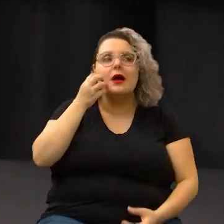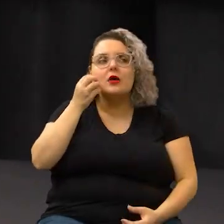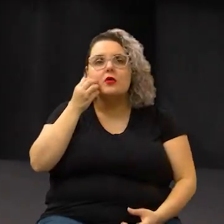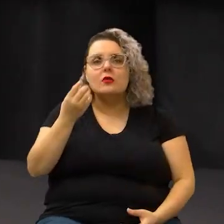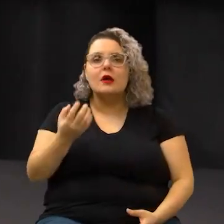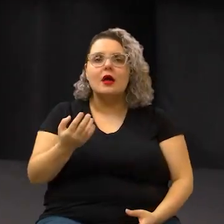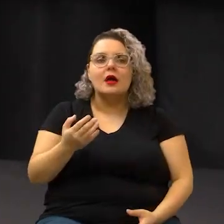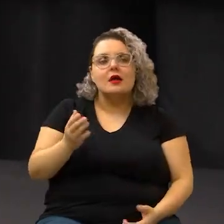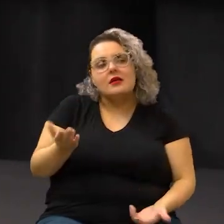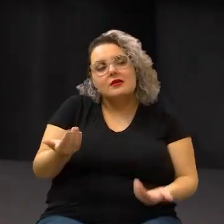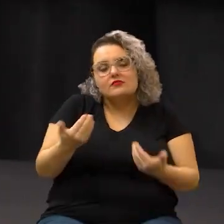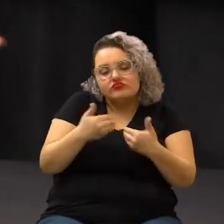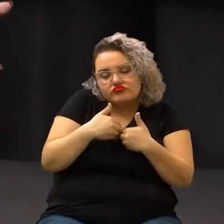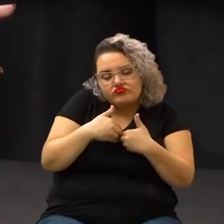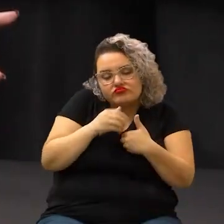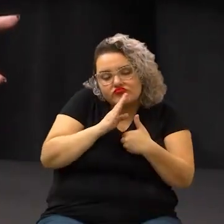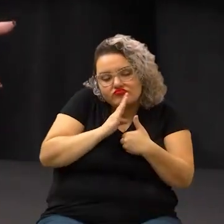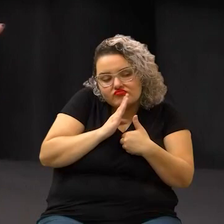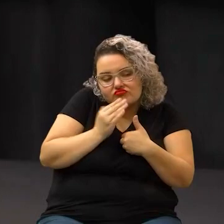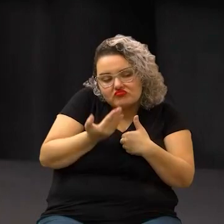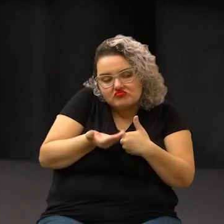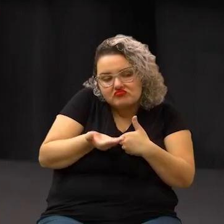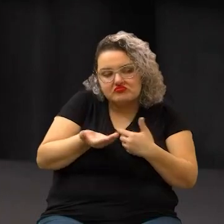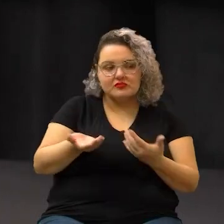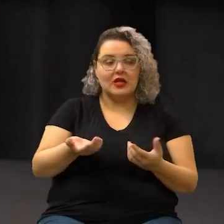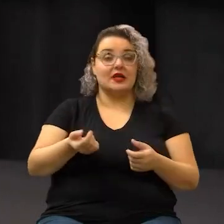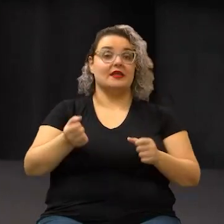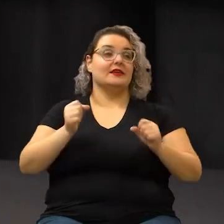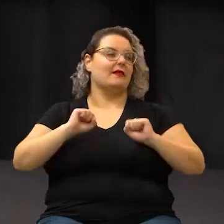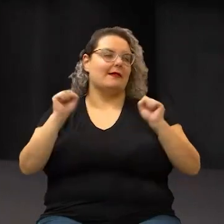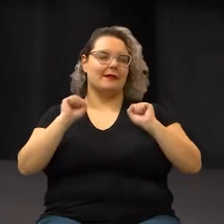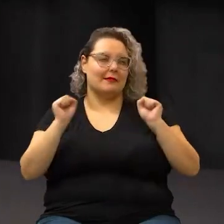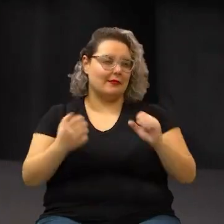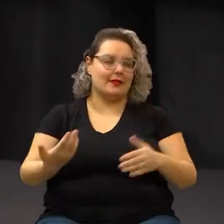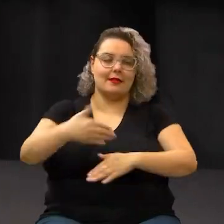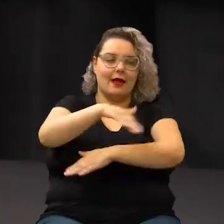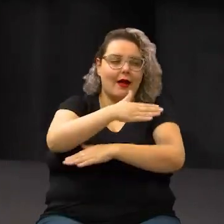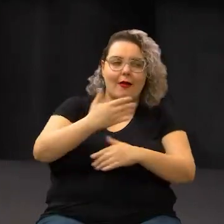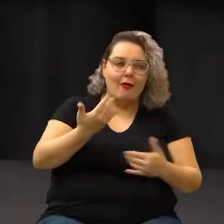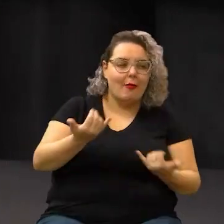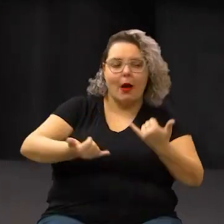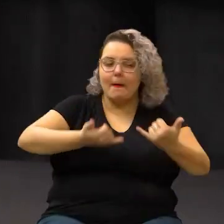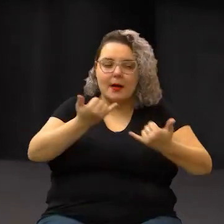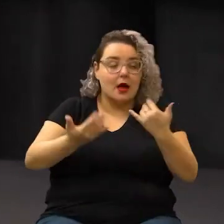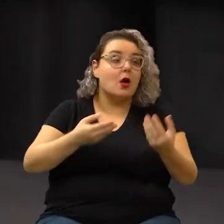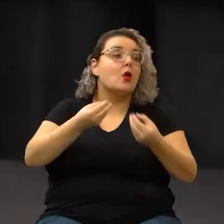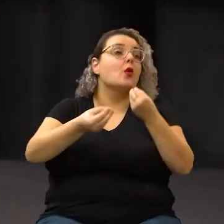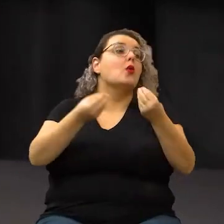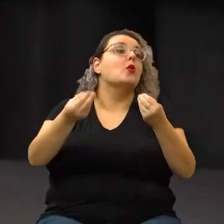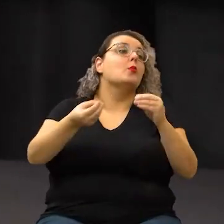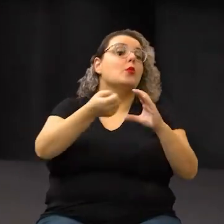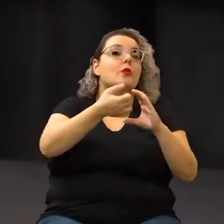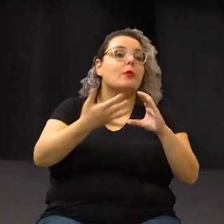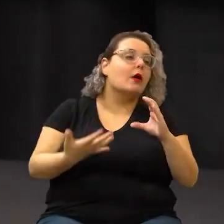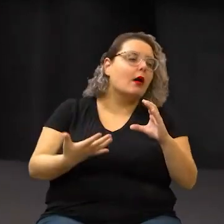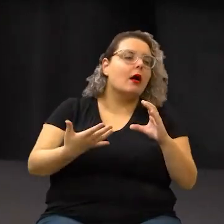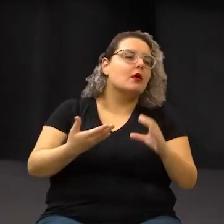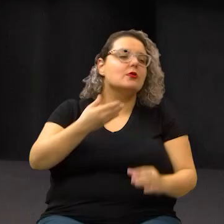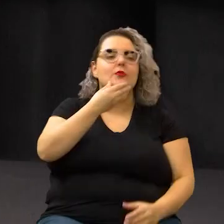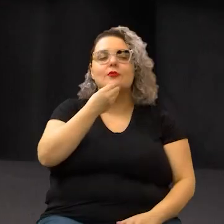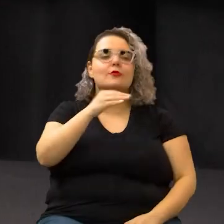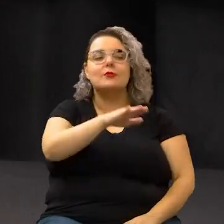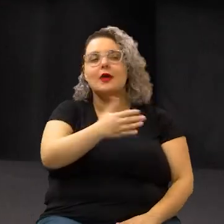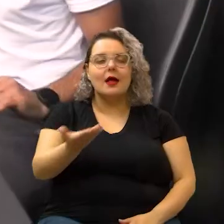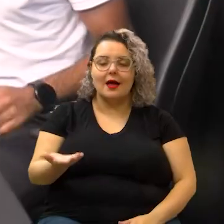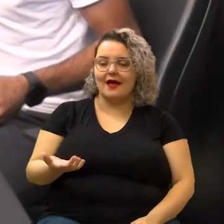Era um menino quietinho? Era um menino que fazia bastante bagunça na rua? Como que é essa característica do moleque